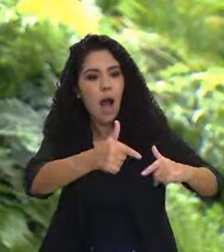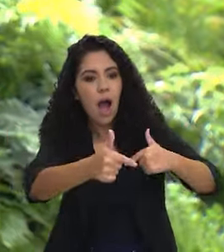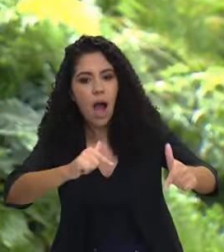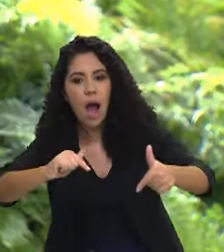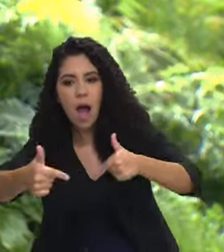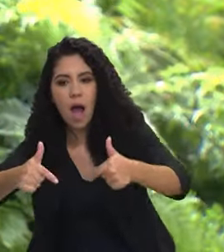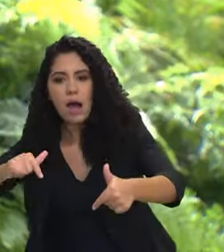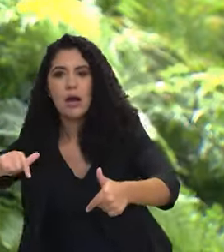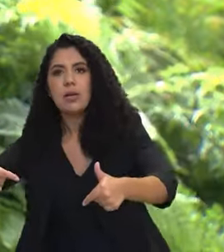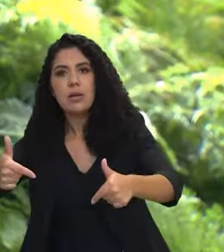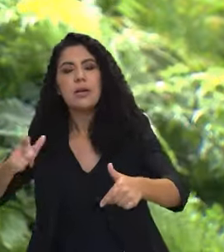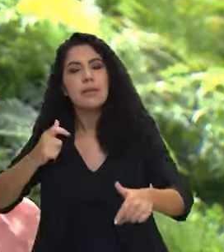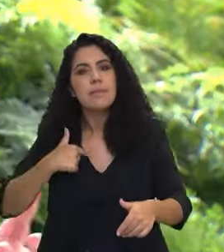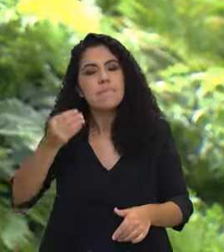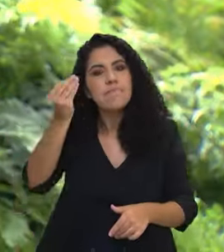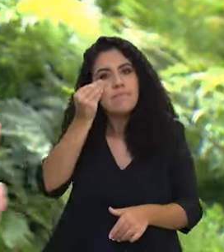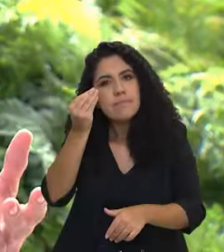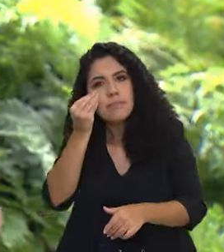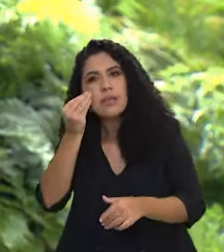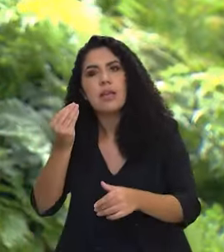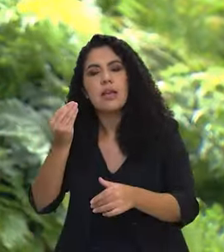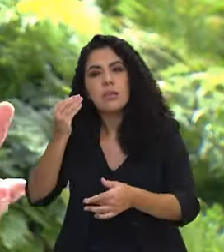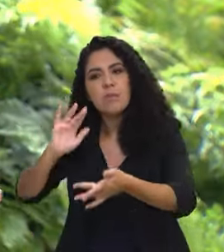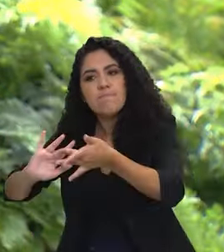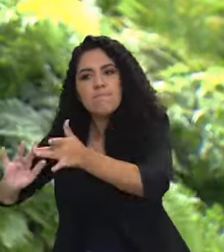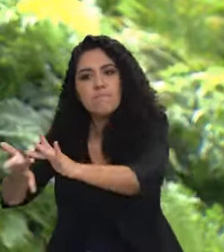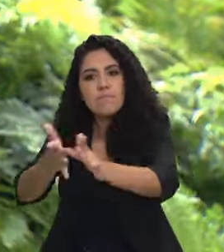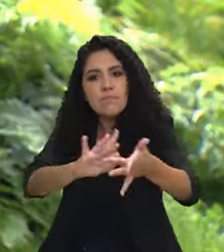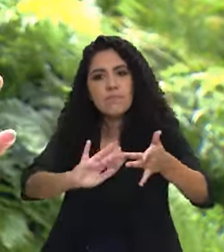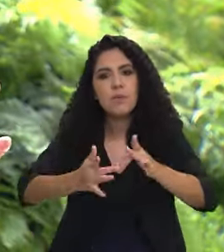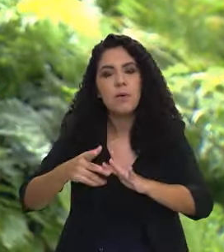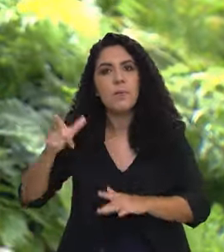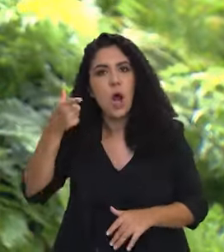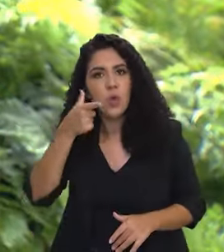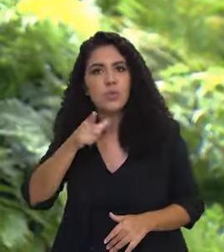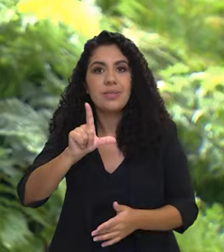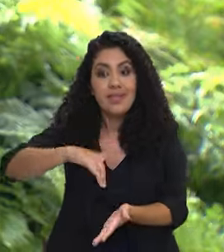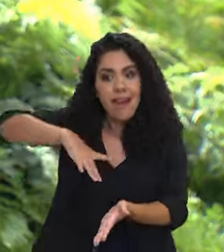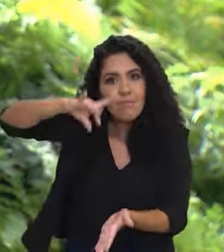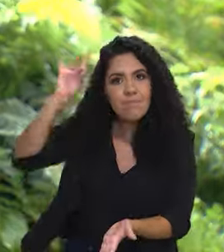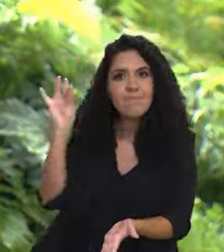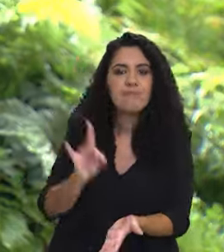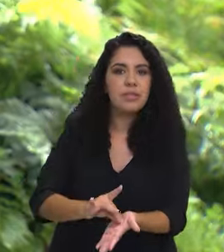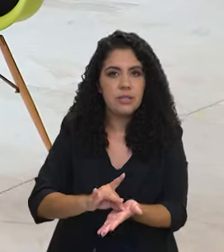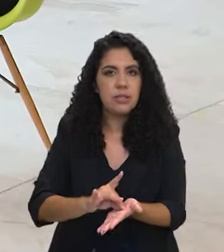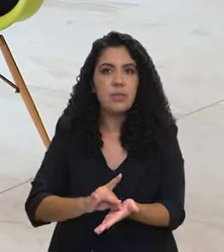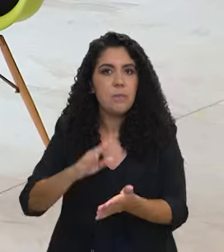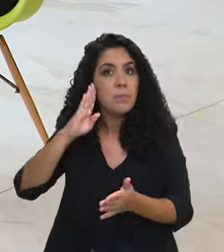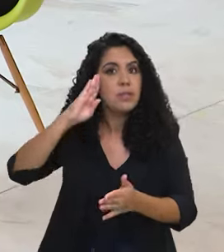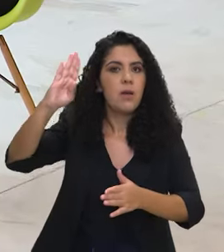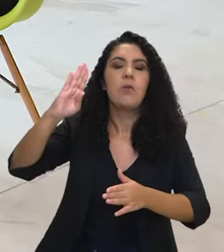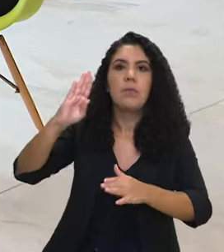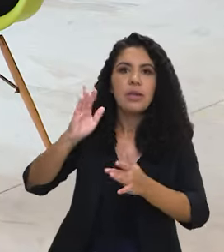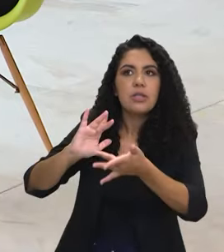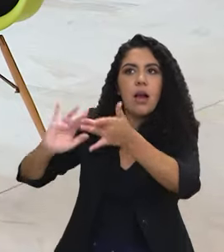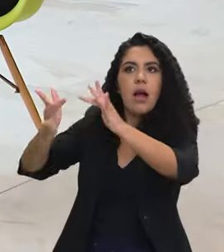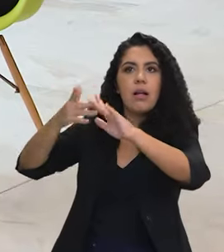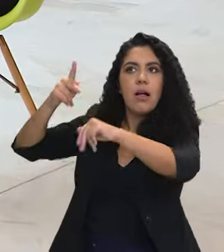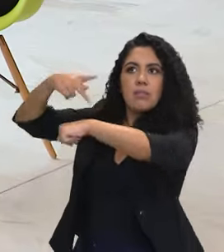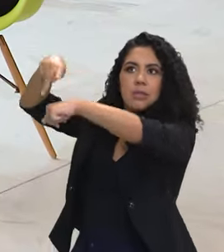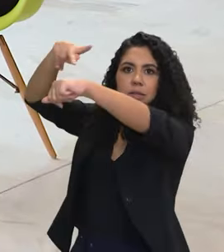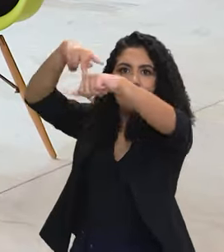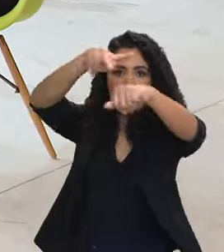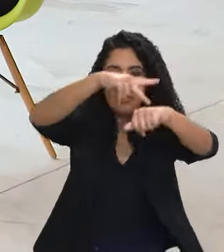E eu me ocupo de buscar facilitar e tentar que a transversalização seja uma realidade na política externa.